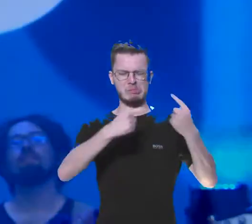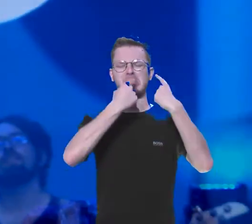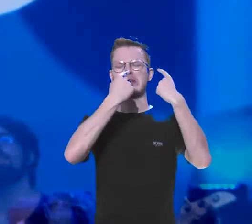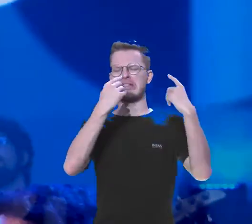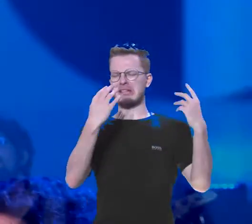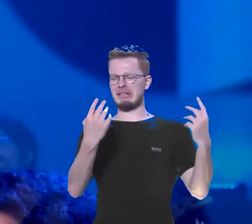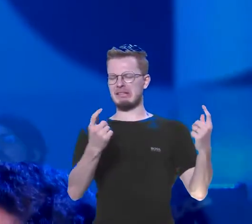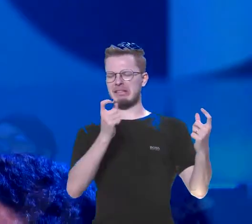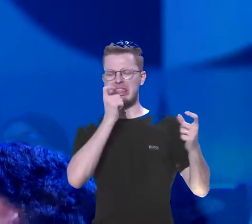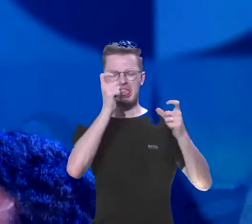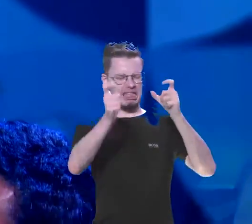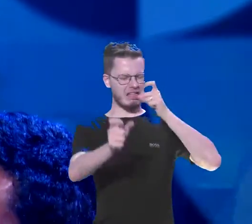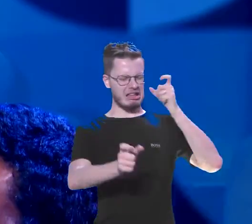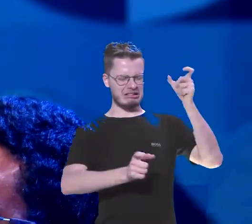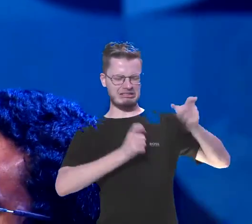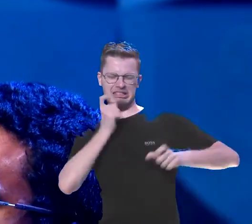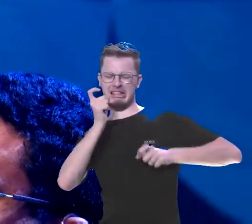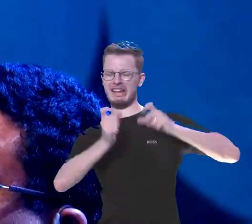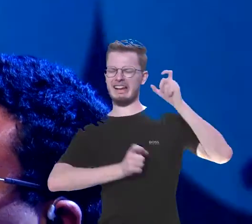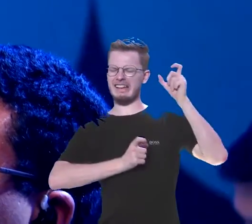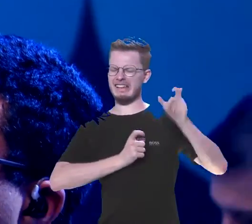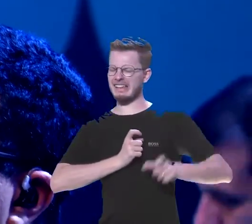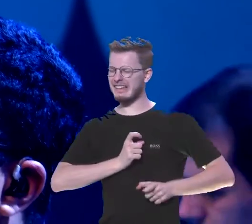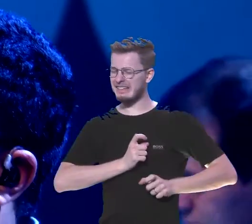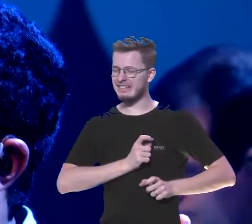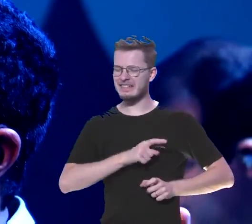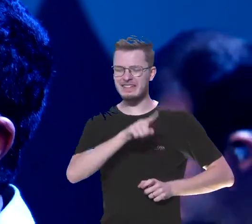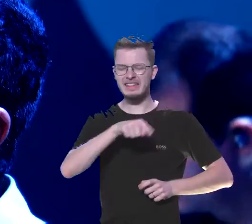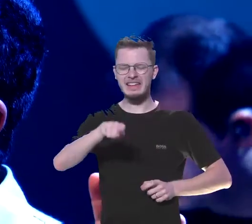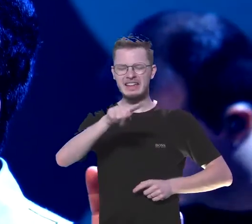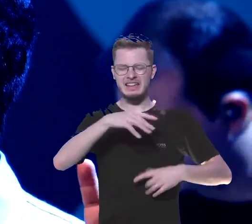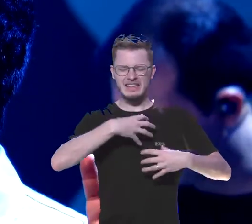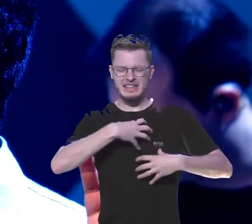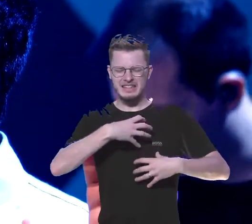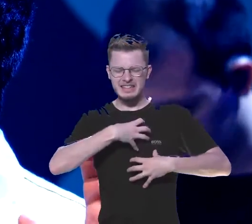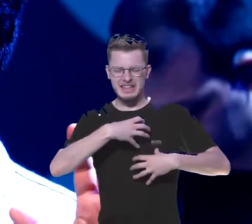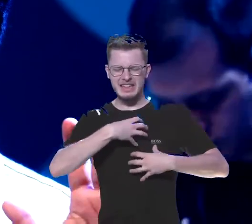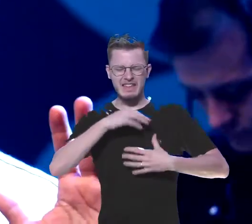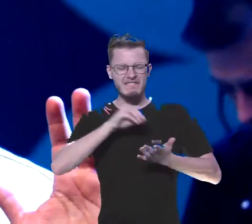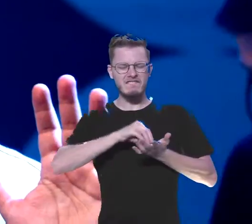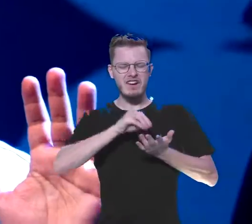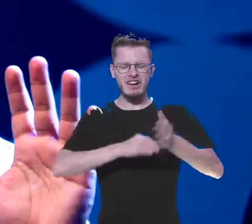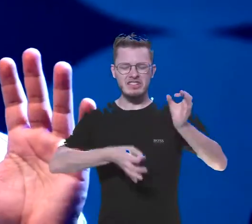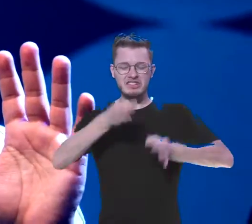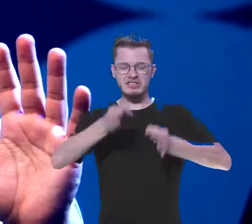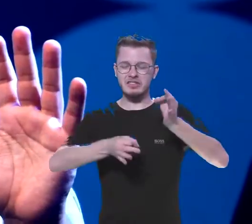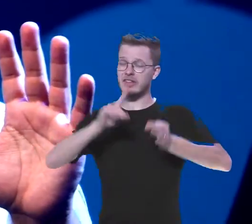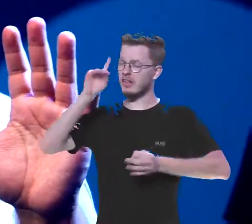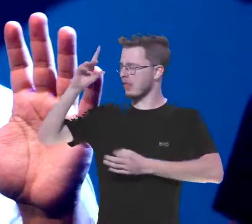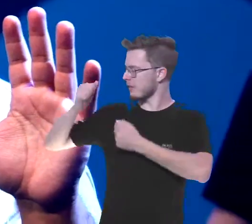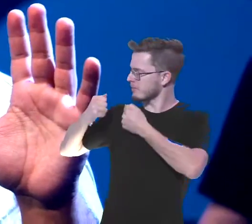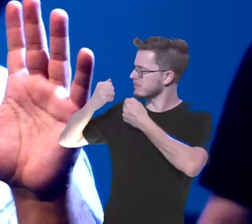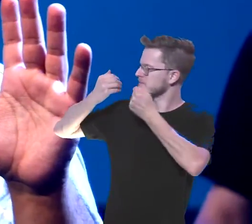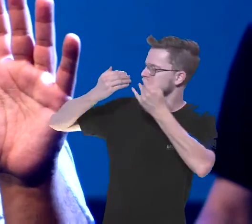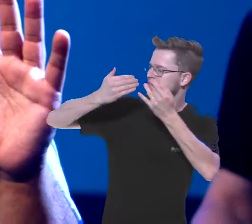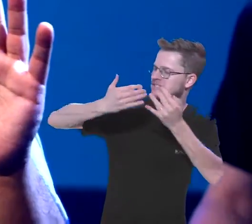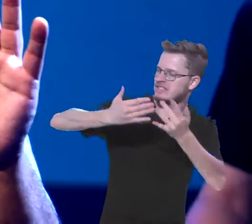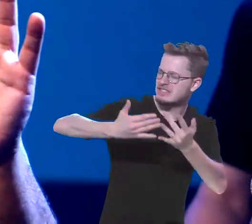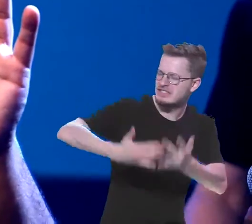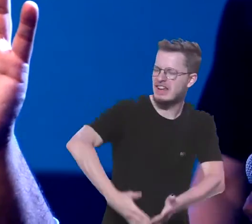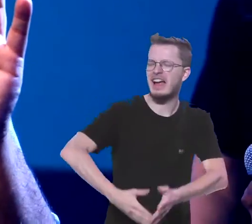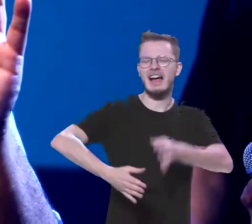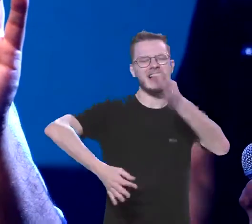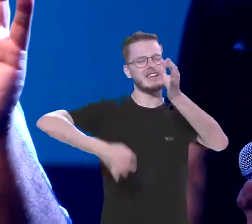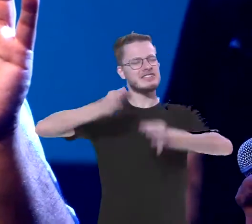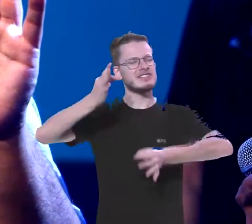voz, Senhor. Daqueles que têm se sentido injustiçados, que eles recebam a couraça da justiça que vem da